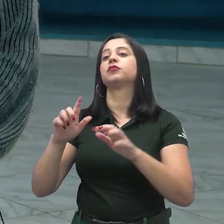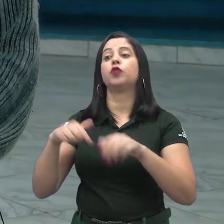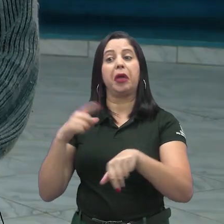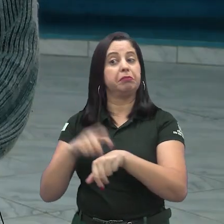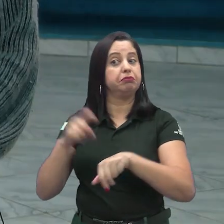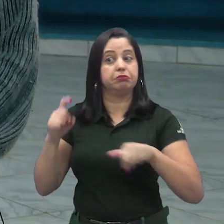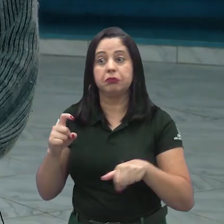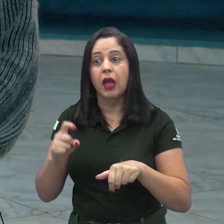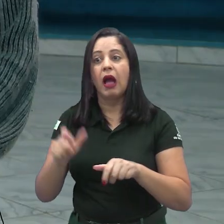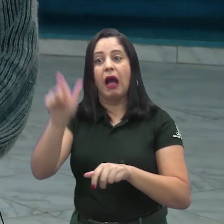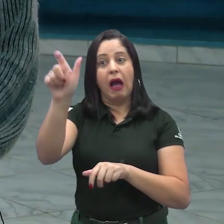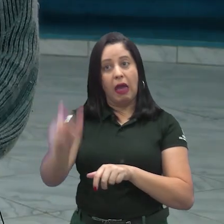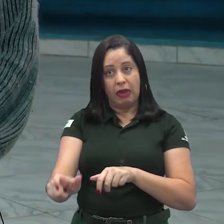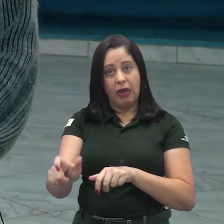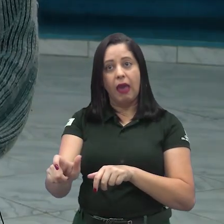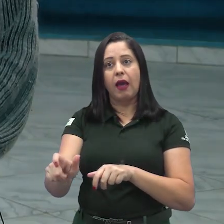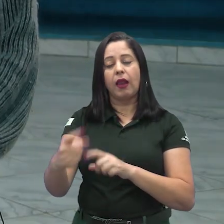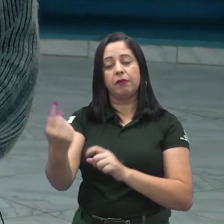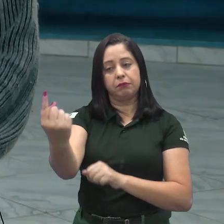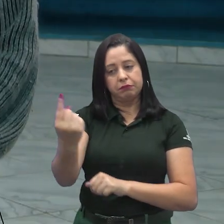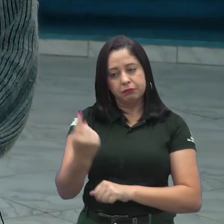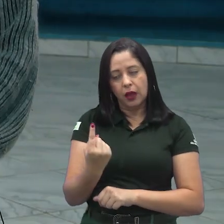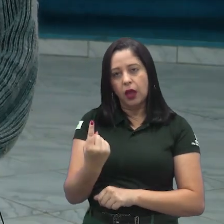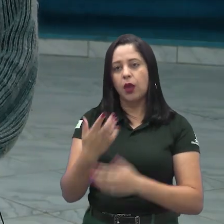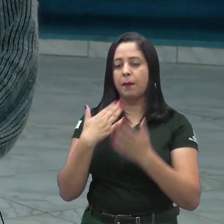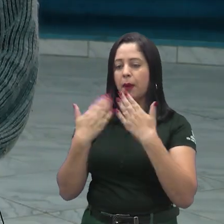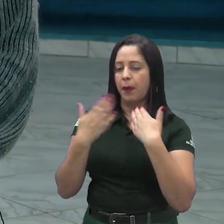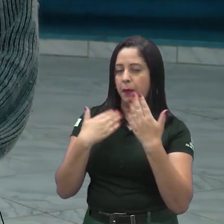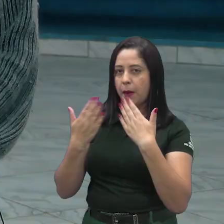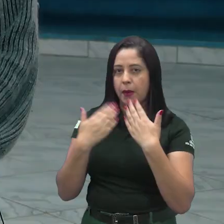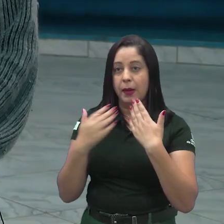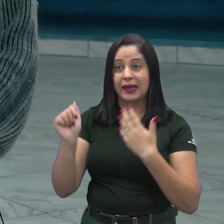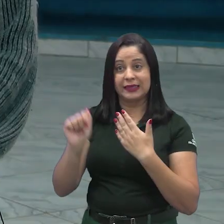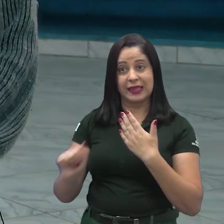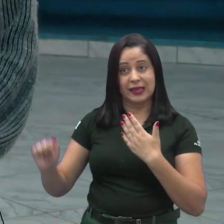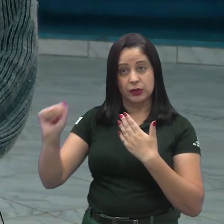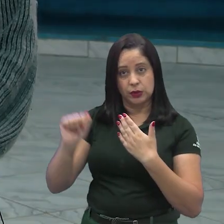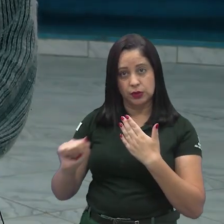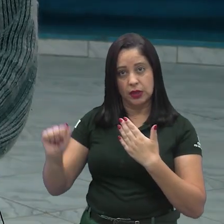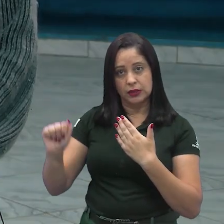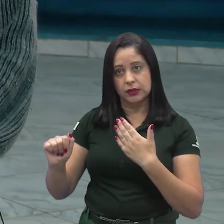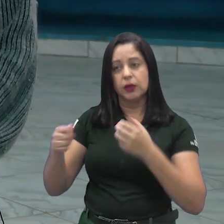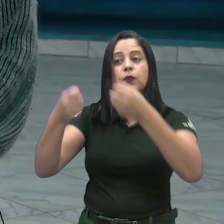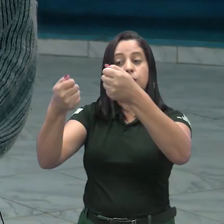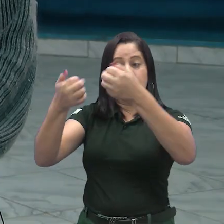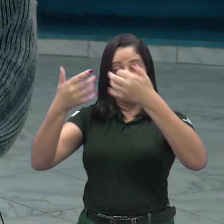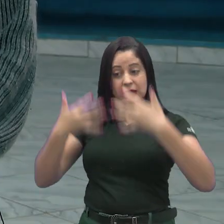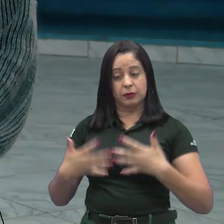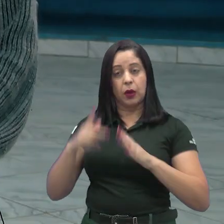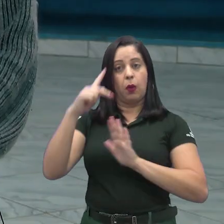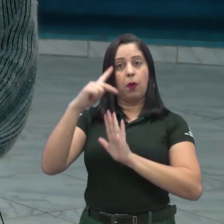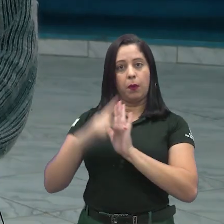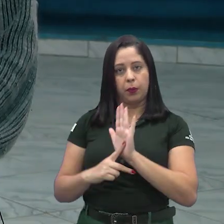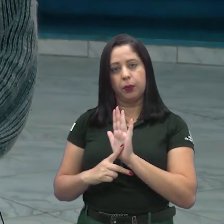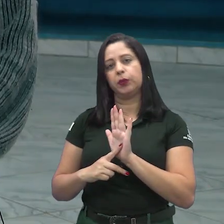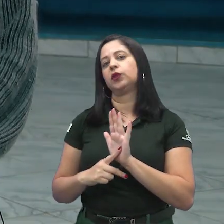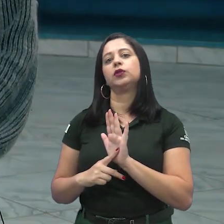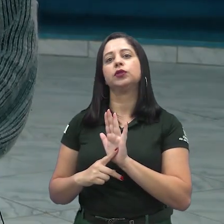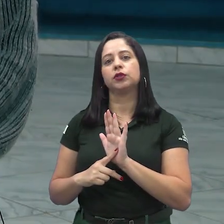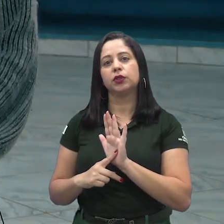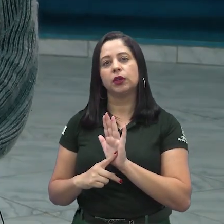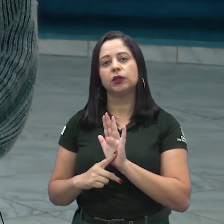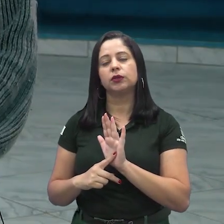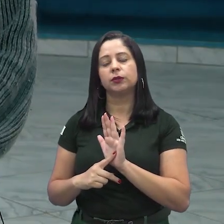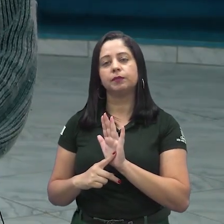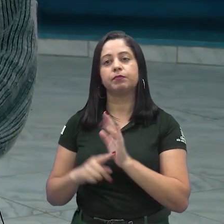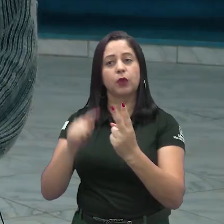Vivian conversando com nós da Associação de Moradores, explicando para nós os projetos que ela tinha, né?